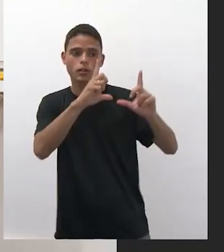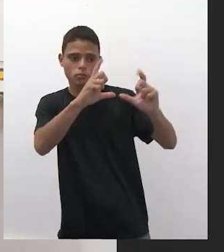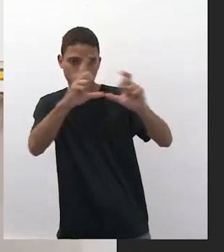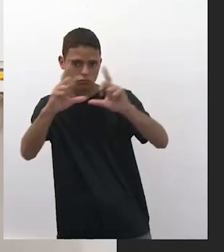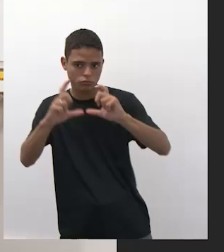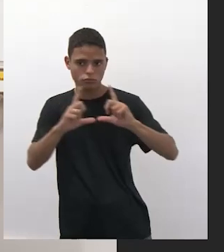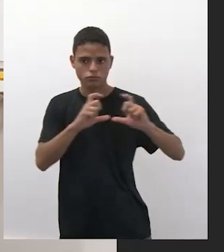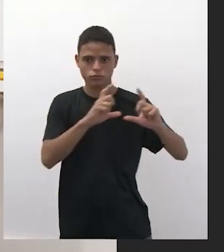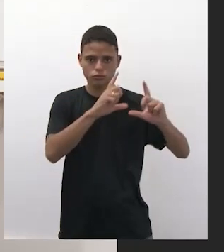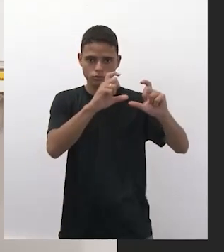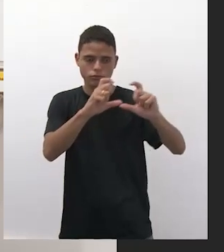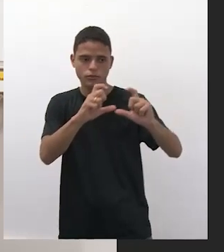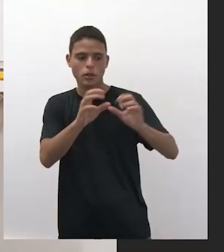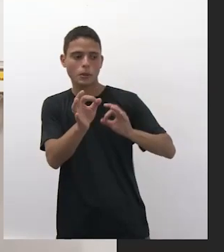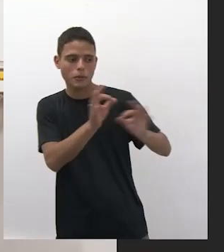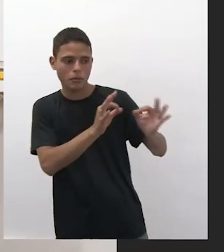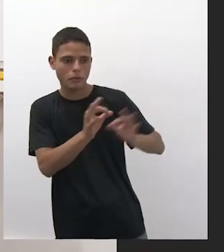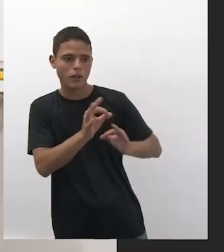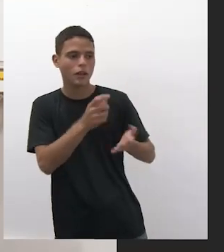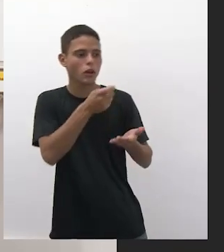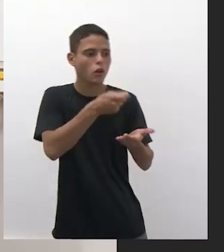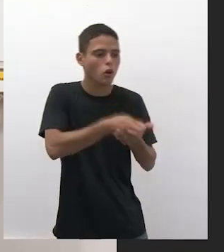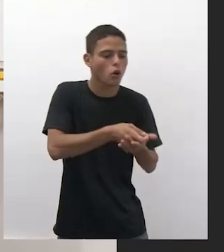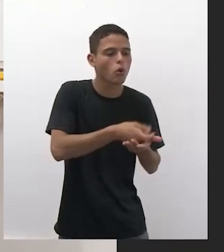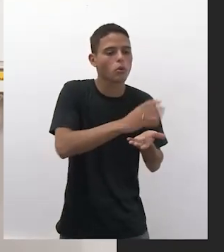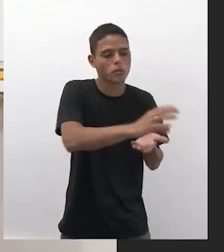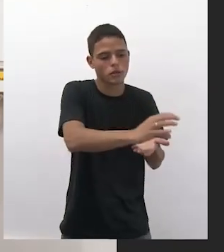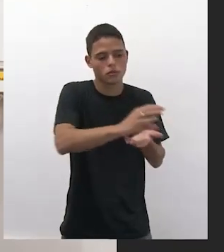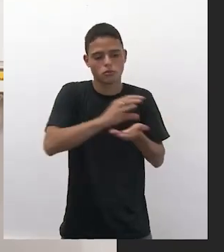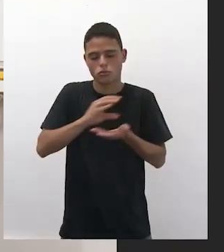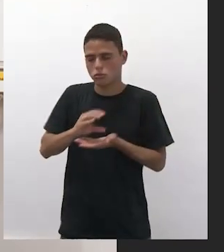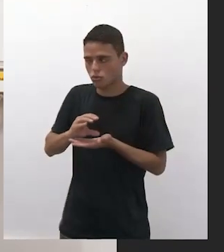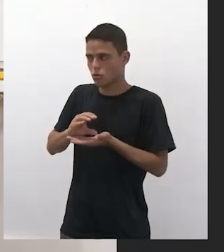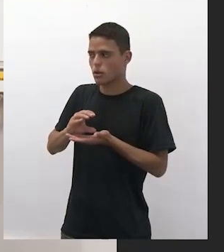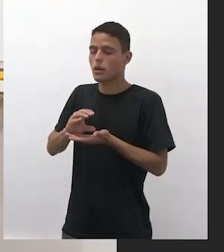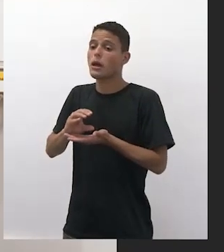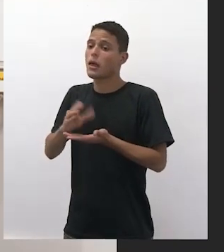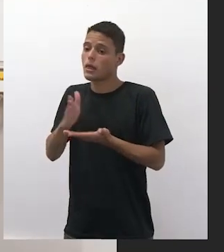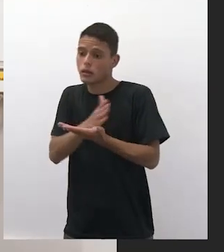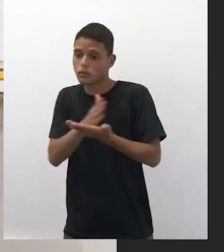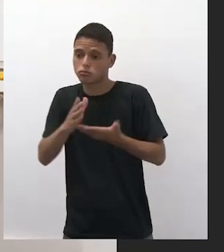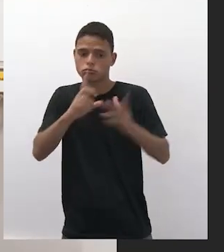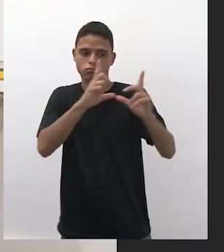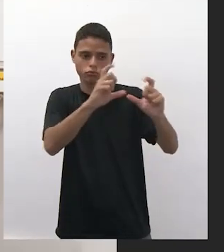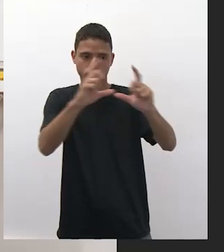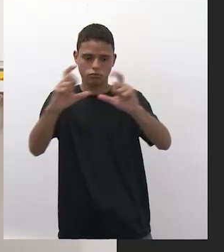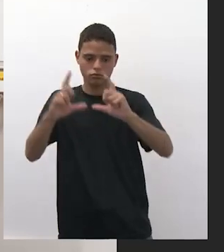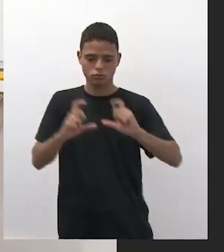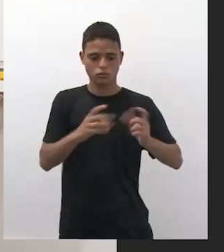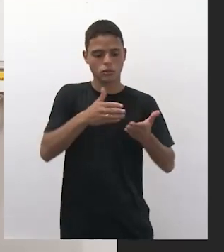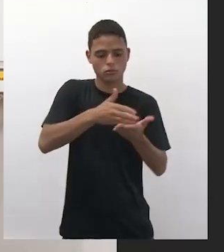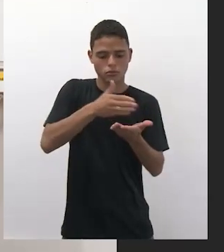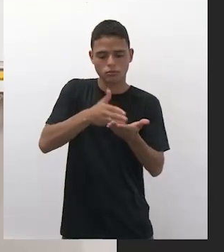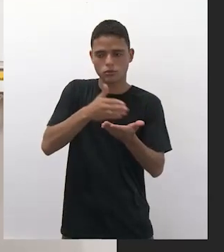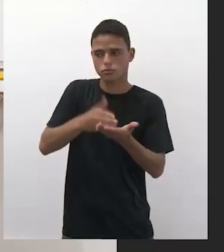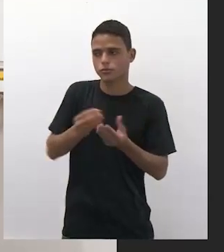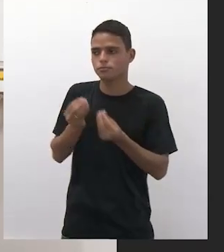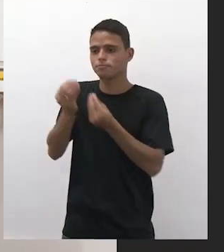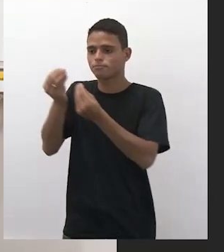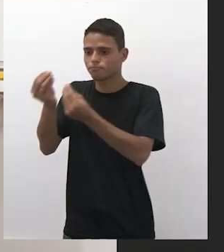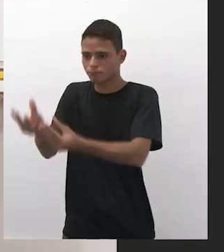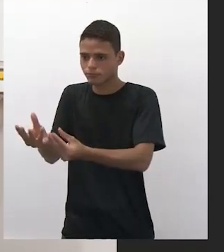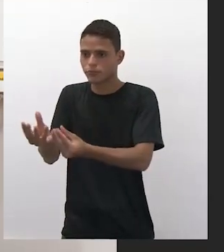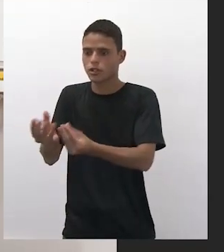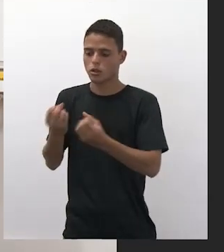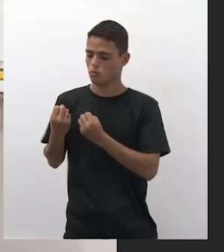de café, que é onde é formada as mudas, eu trouxe a lavoura como é uma lavoura de café,